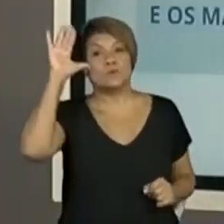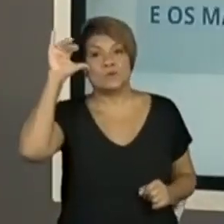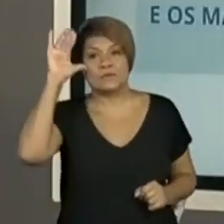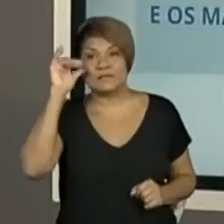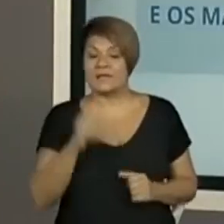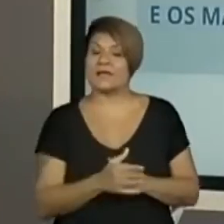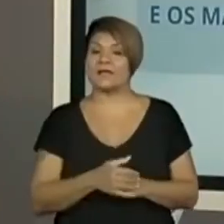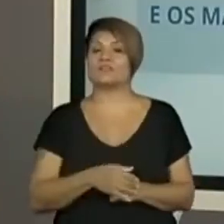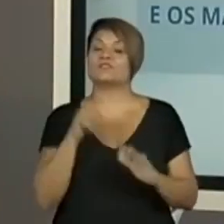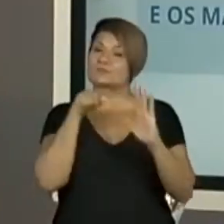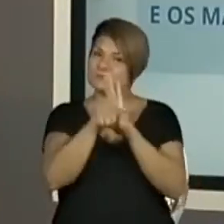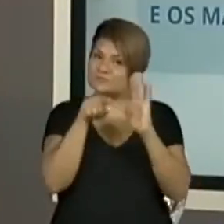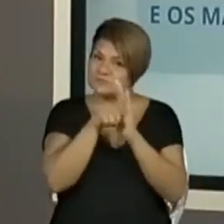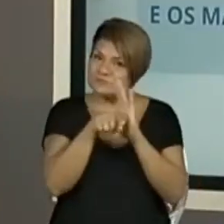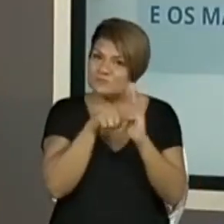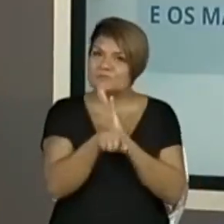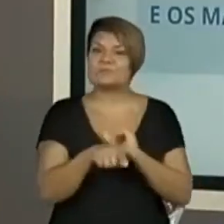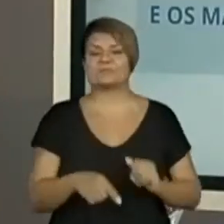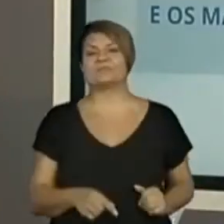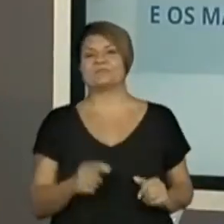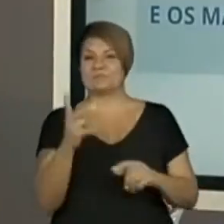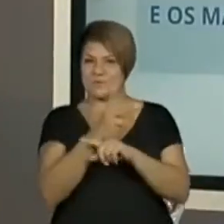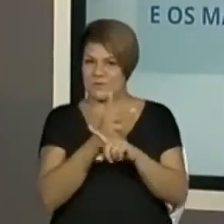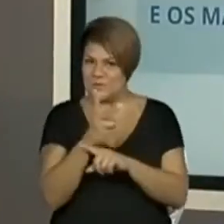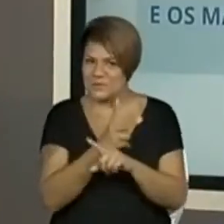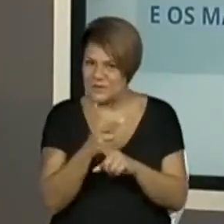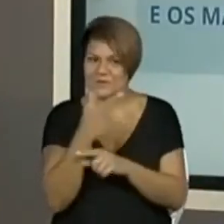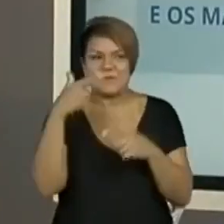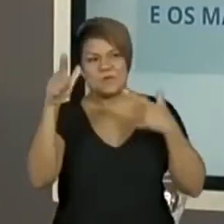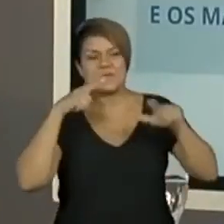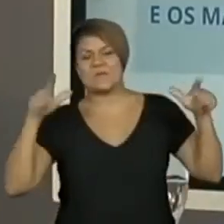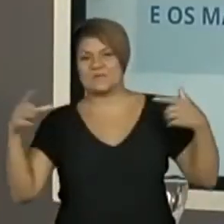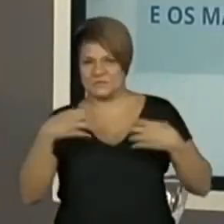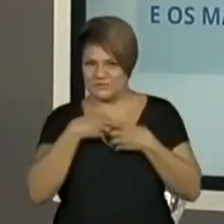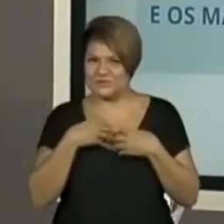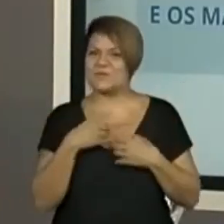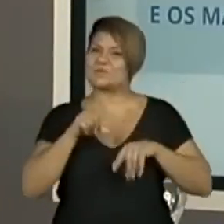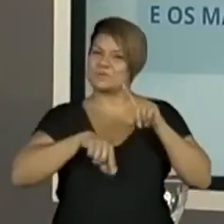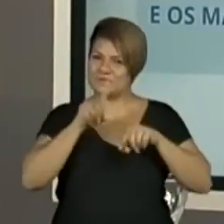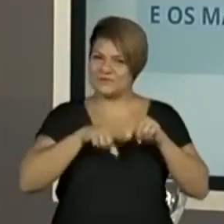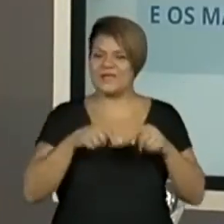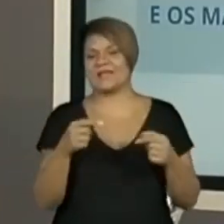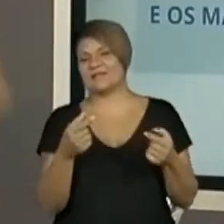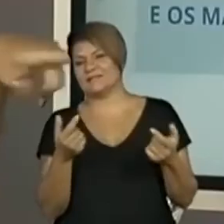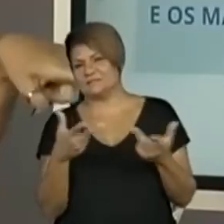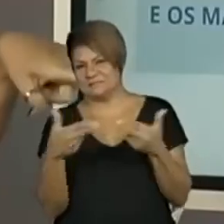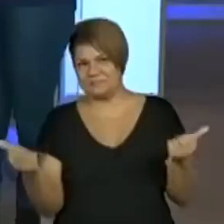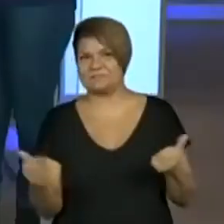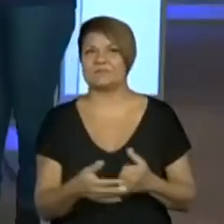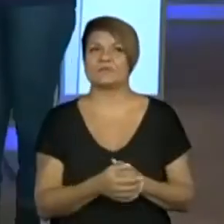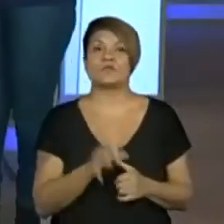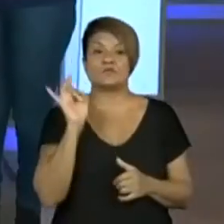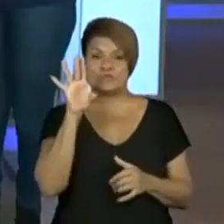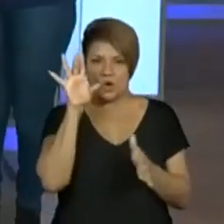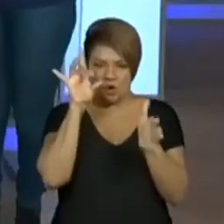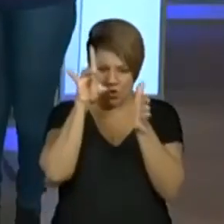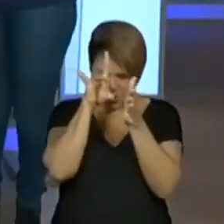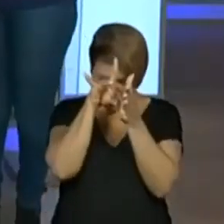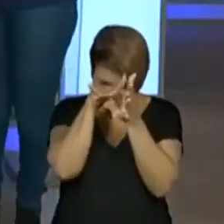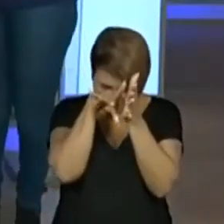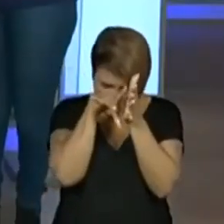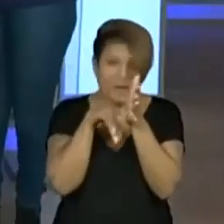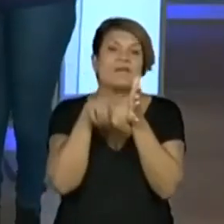pesquisando procurando outros tipos né outros objetos e outros materiais a gente vai plantar a sementinha